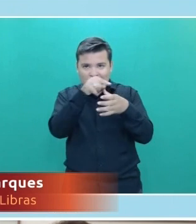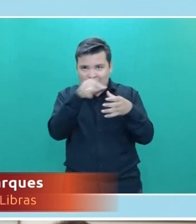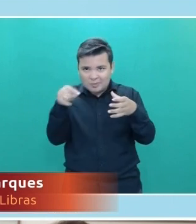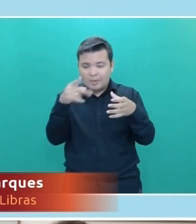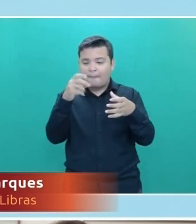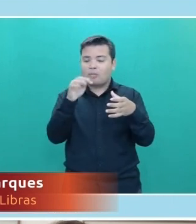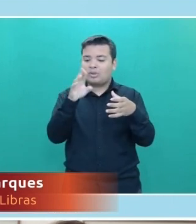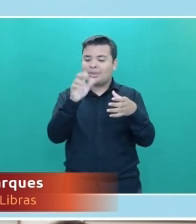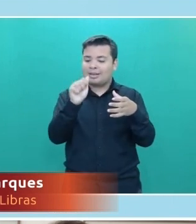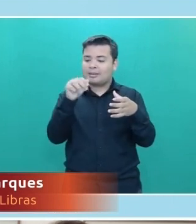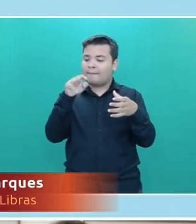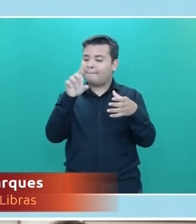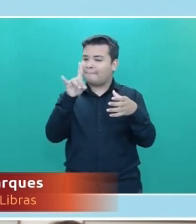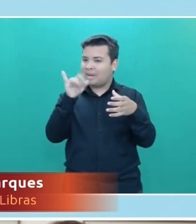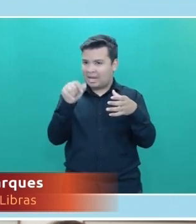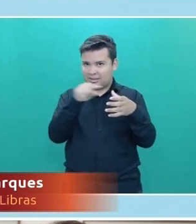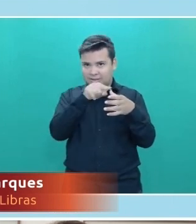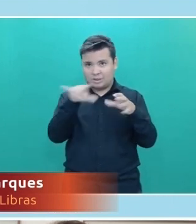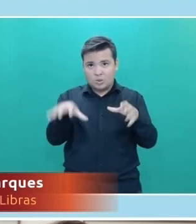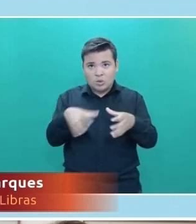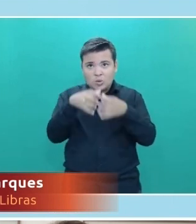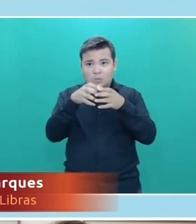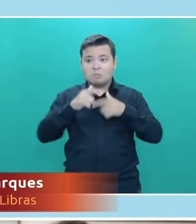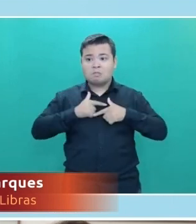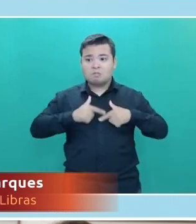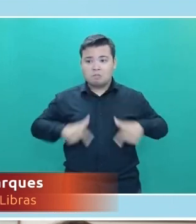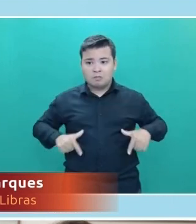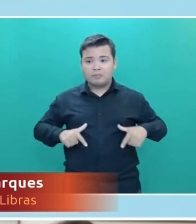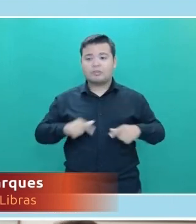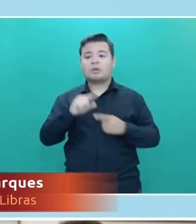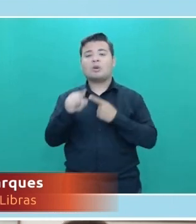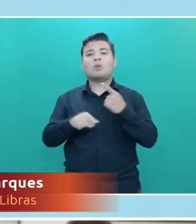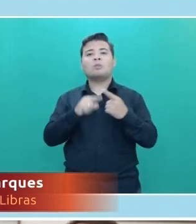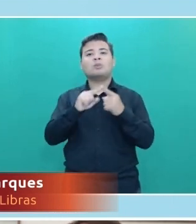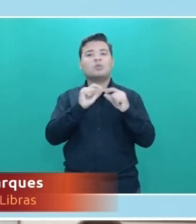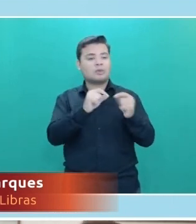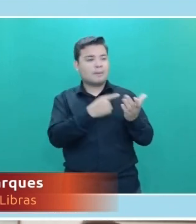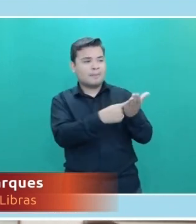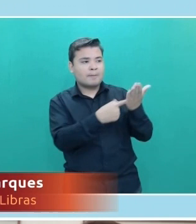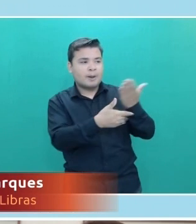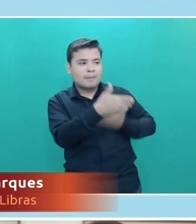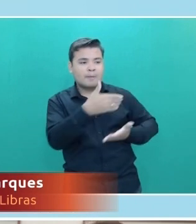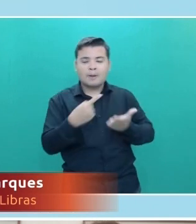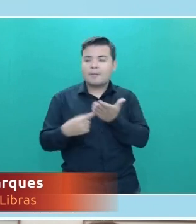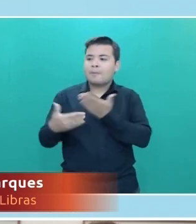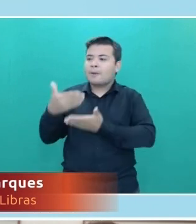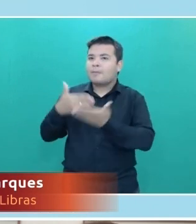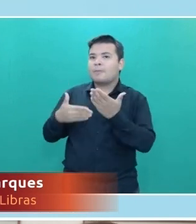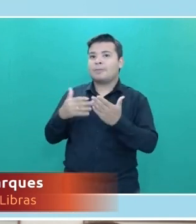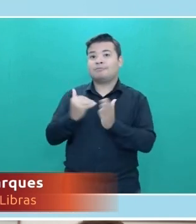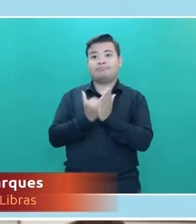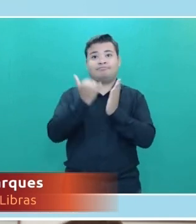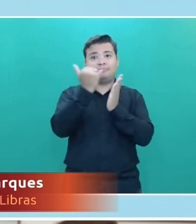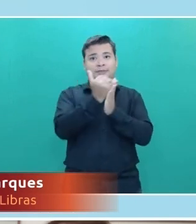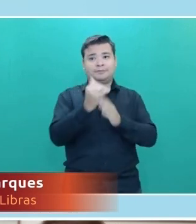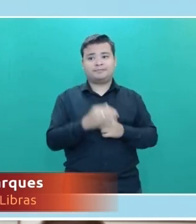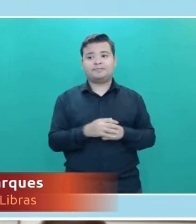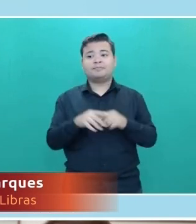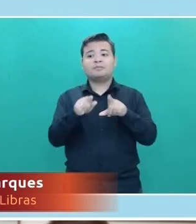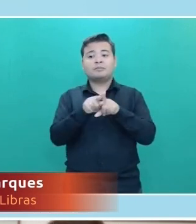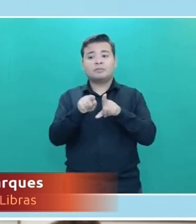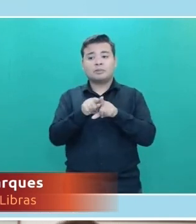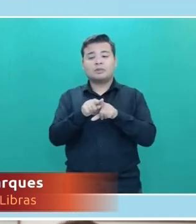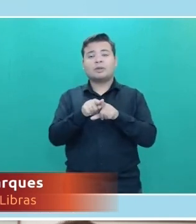potências médias, ela tem esse propósito de aumentar a barganha. Também, historicamente, o Brasil é contrário